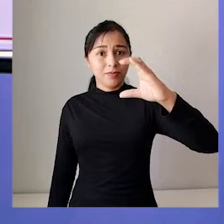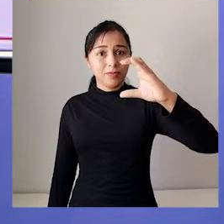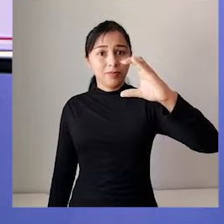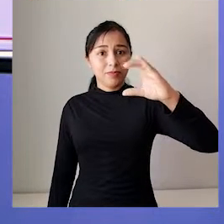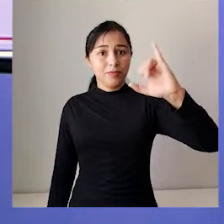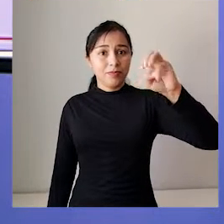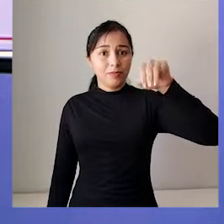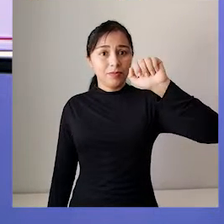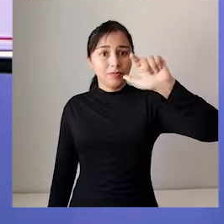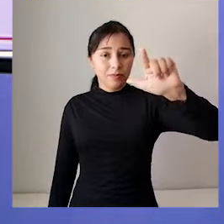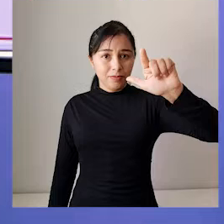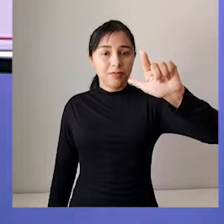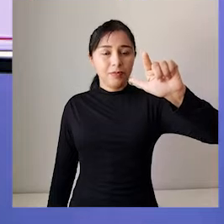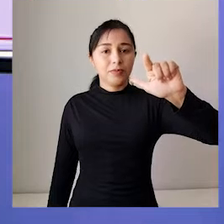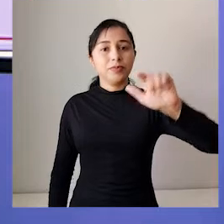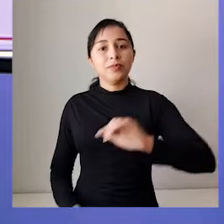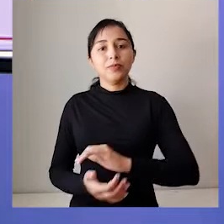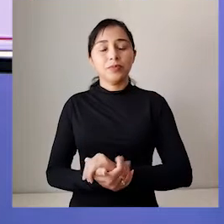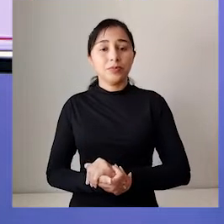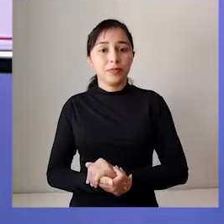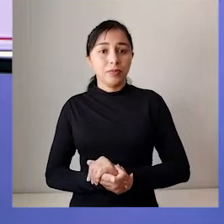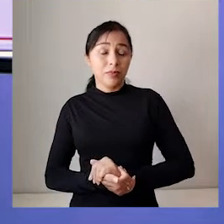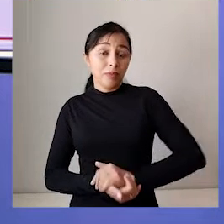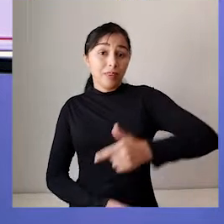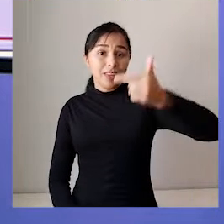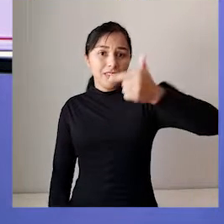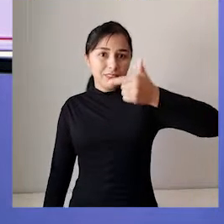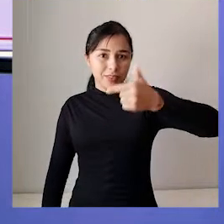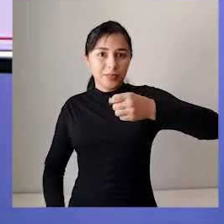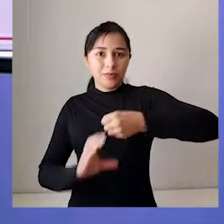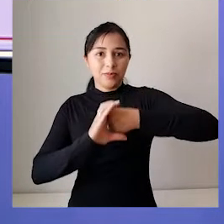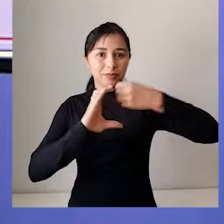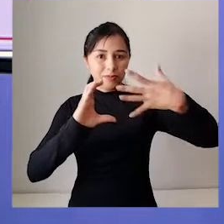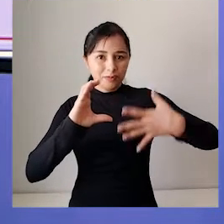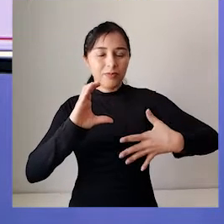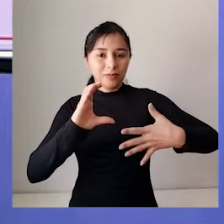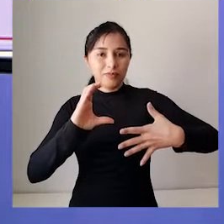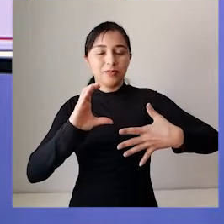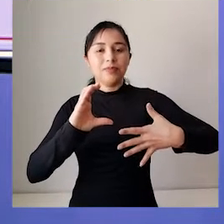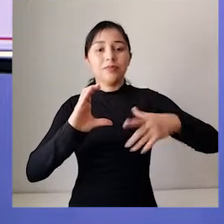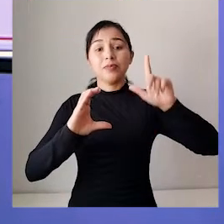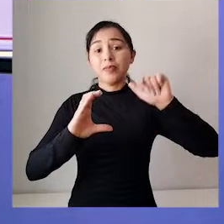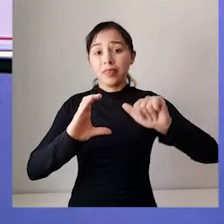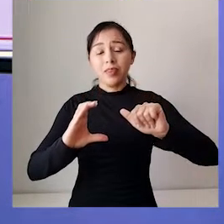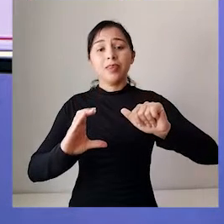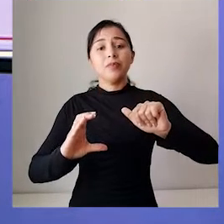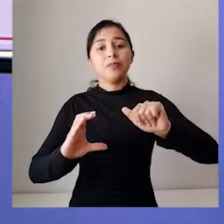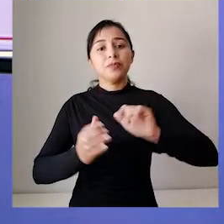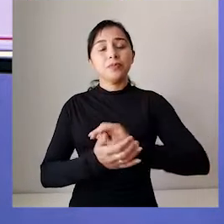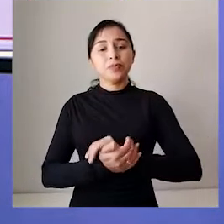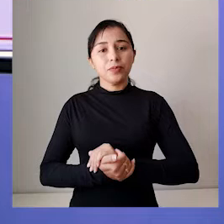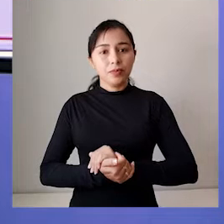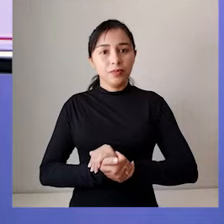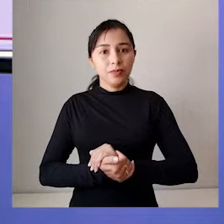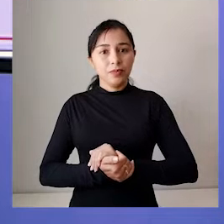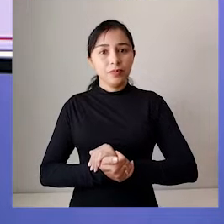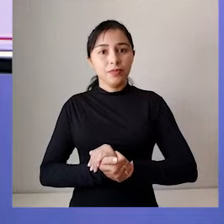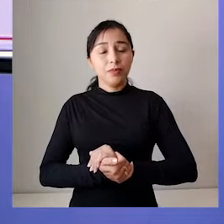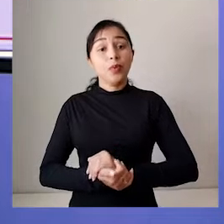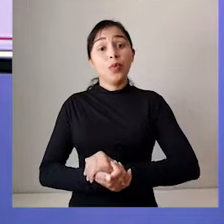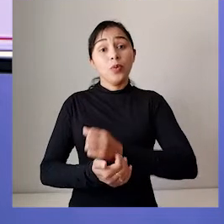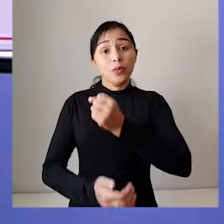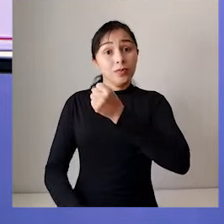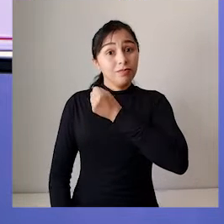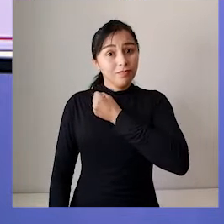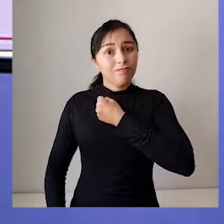10 algarismos, vem a segunda característica do sistema de numeração decimal, que é ele é